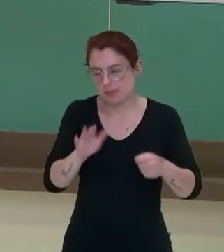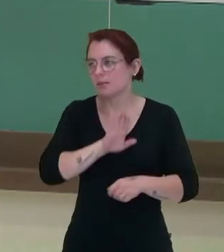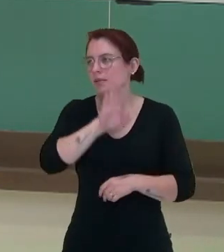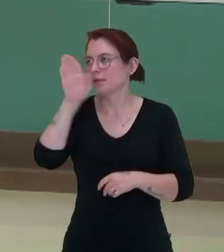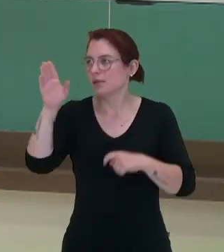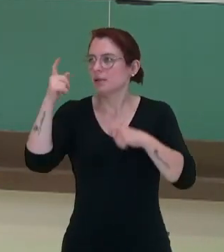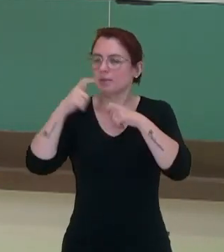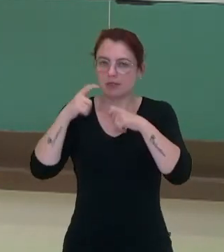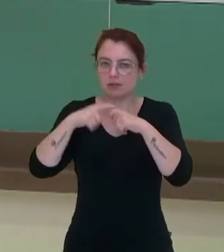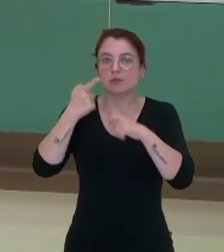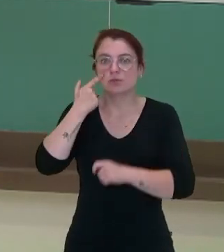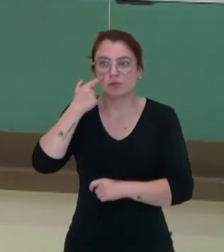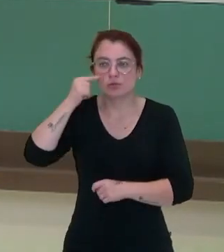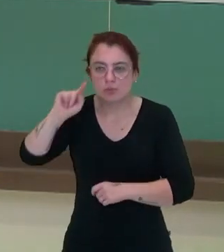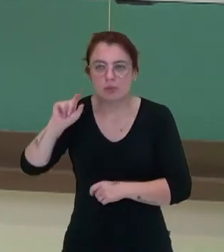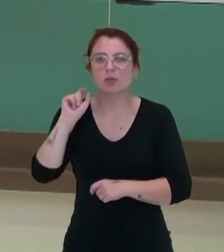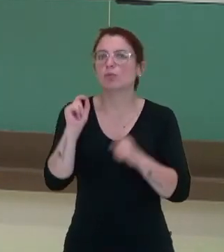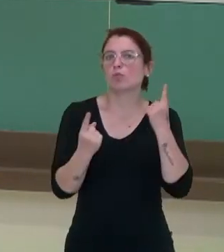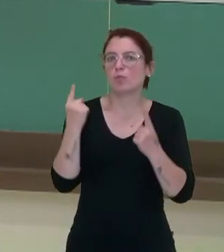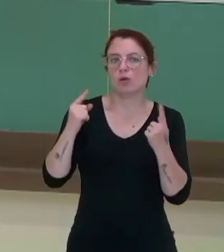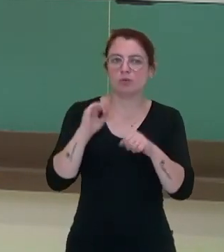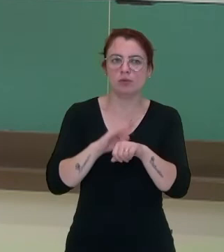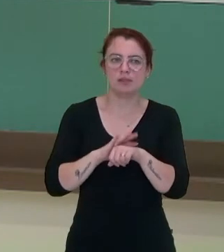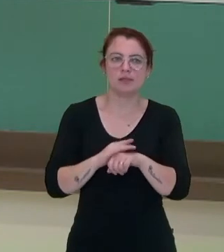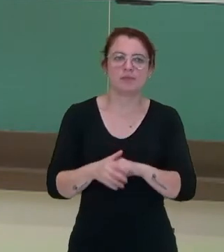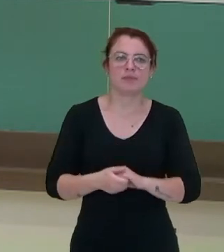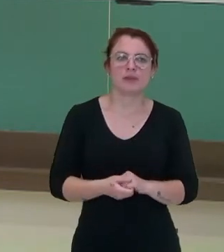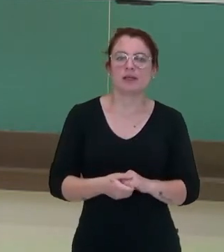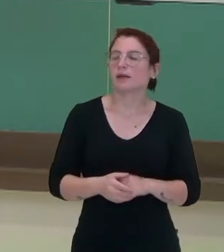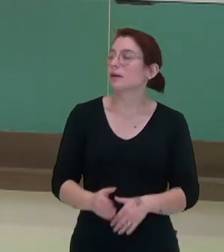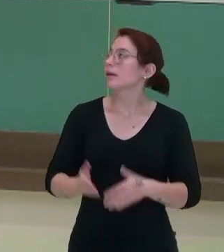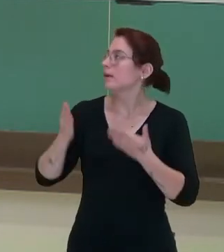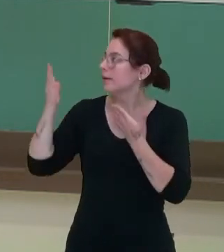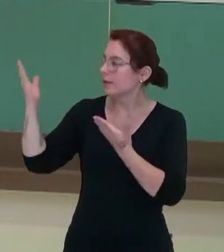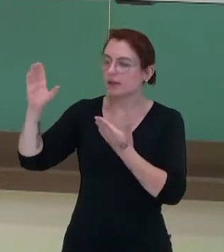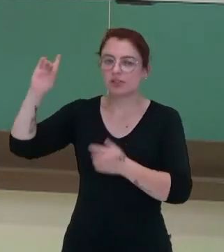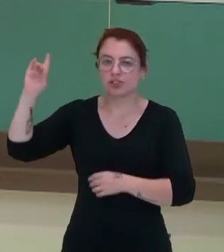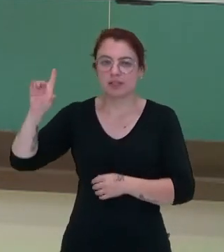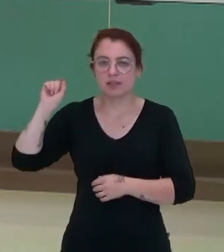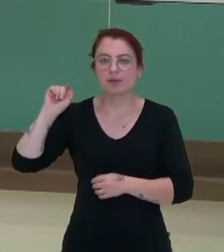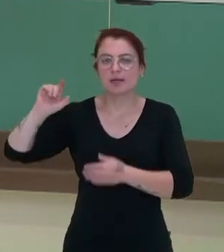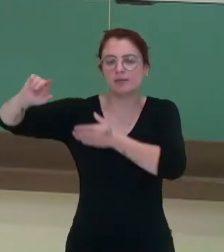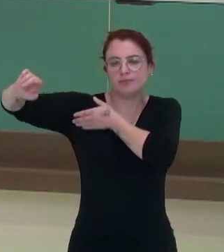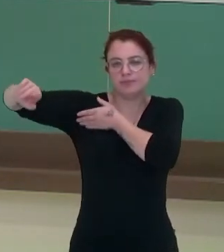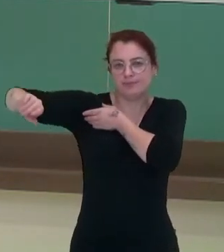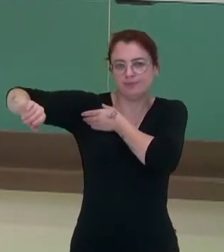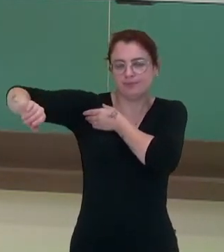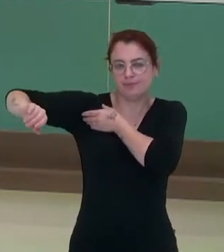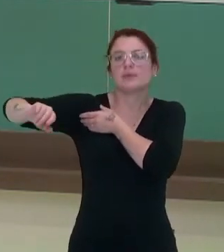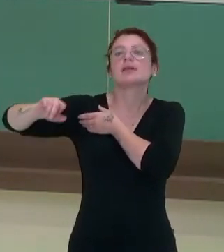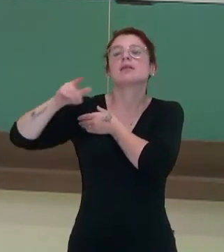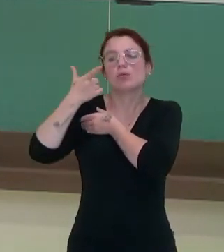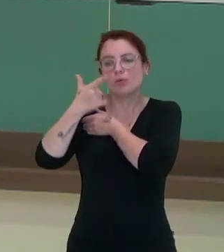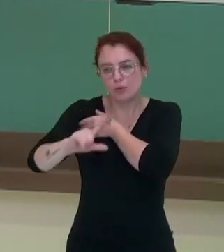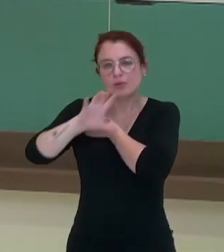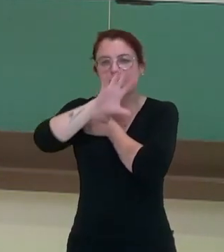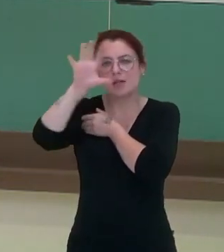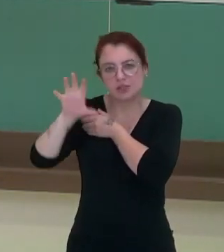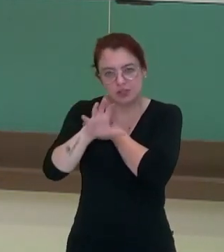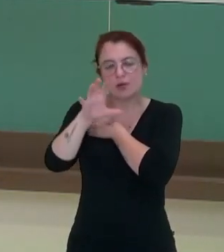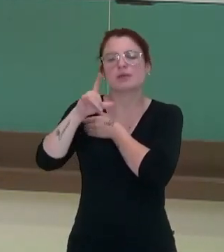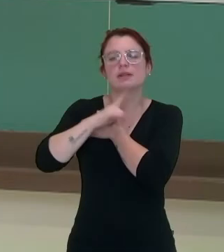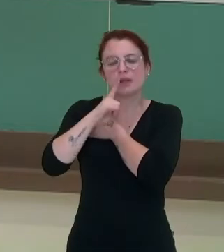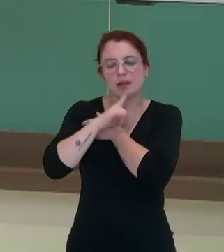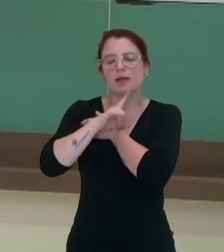saúde para o diagnóstico correto. Na imagem da direita, nós temos uma axila, uma outra região onde eu tenho uma